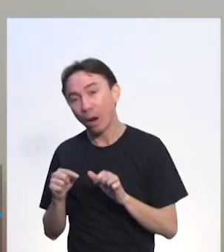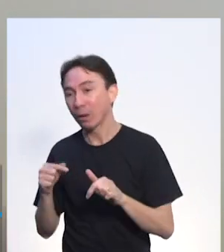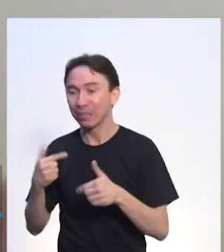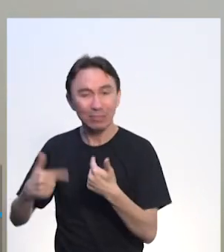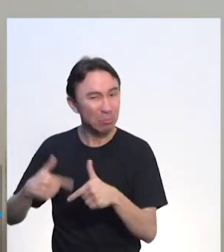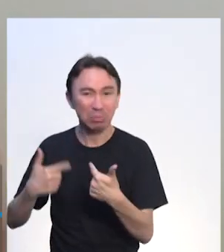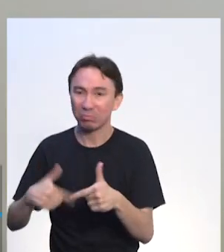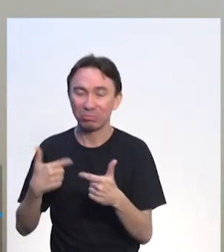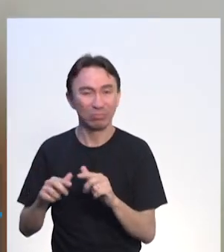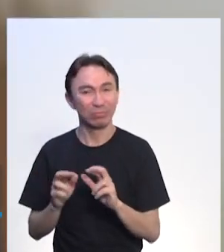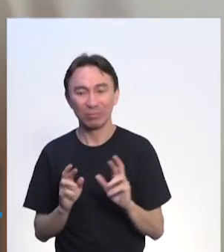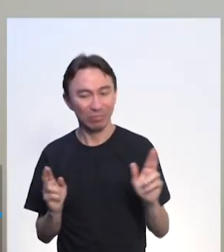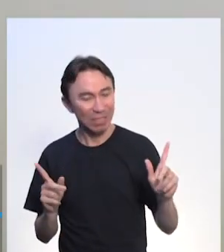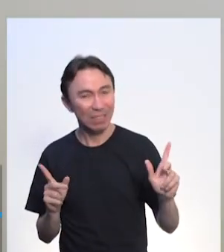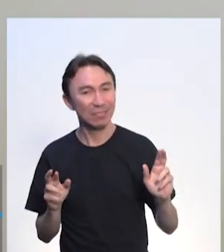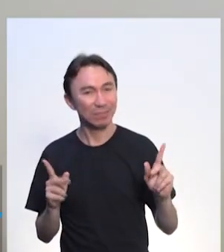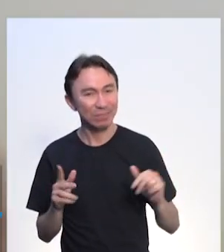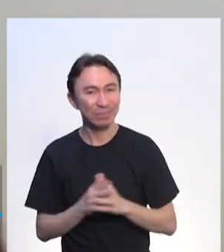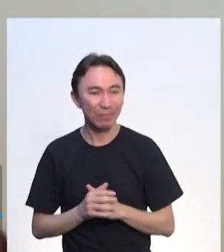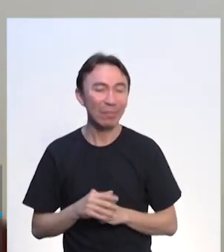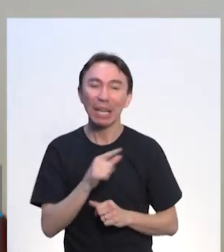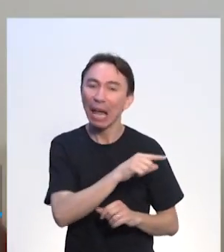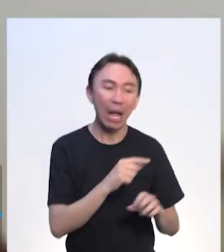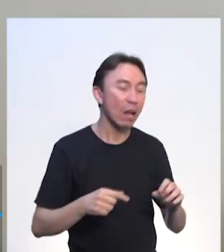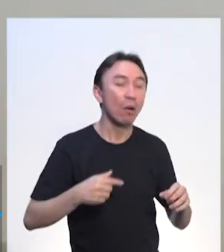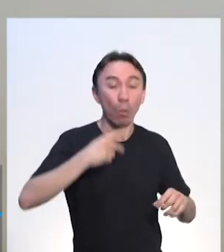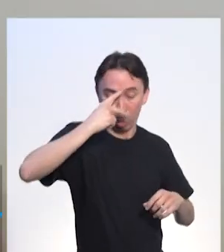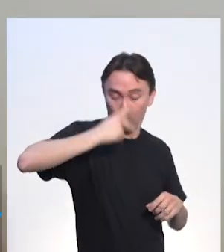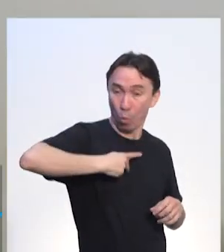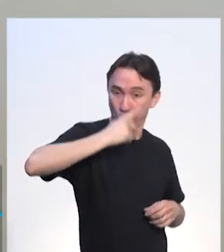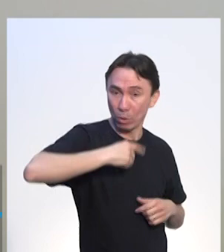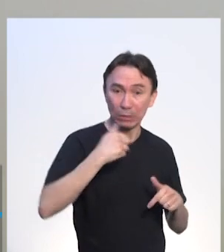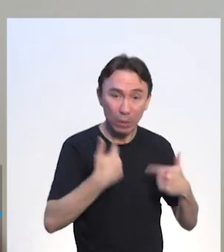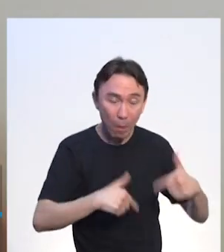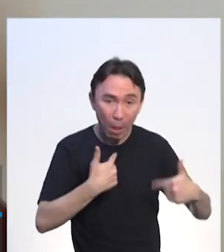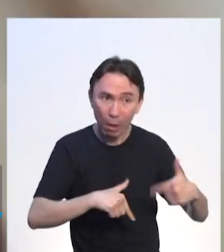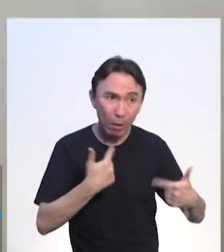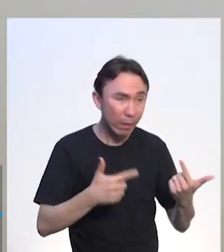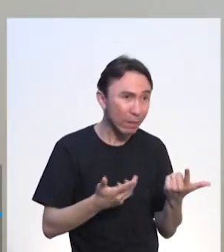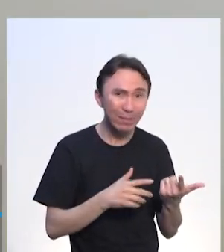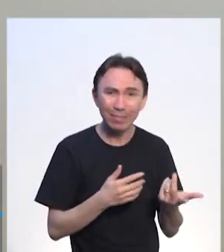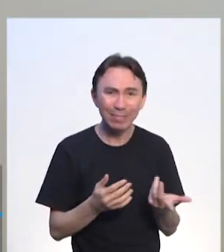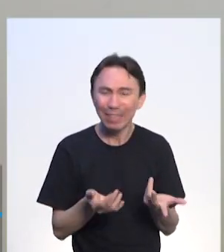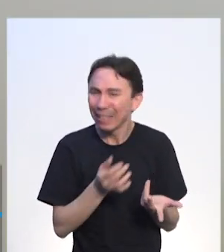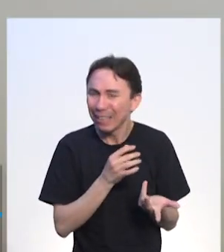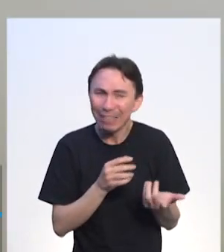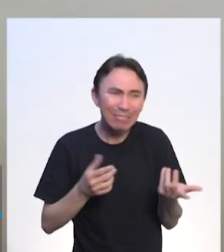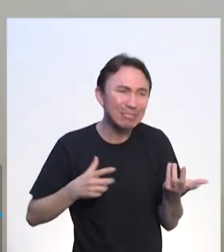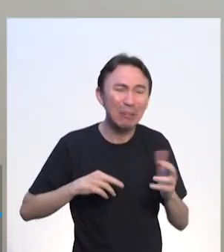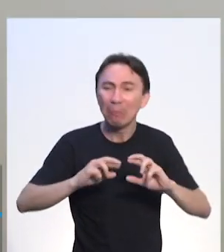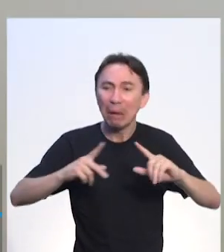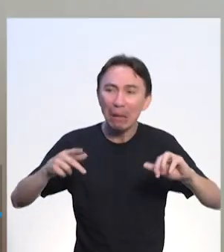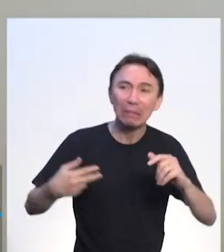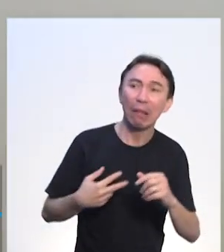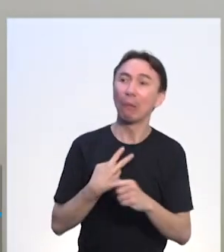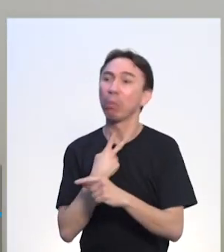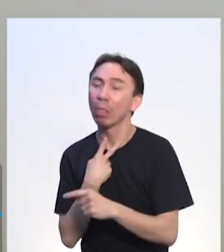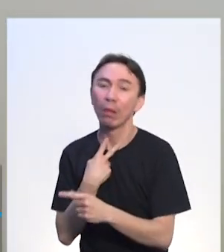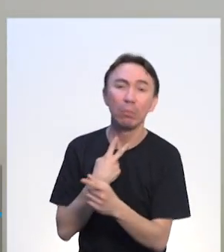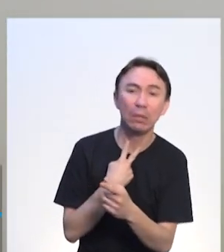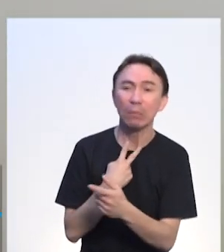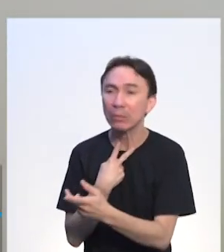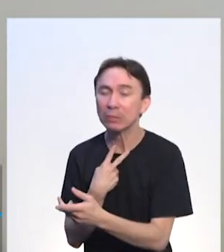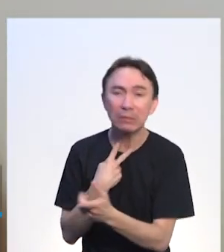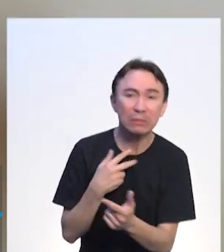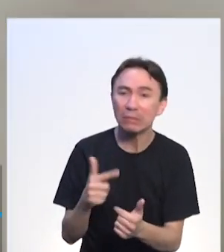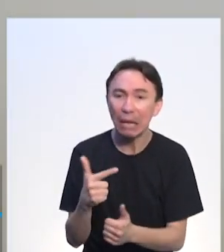autônomo ele não teve que se reinventar diante da estrutura da ausência de ocupações, de um emprego em que